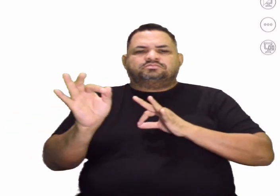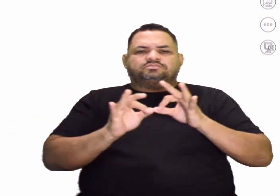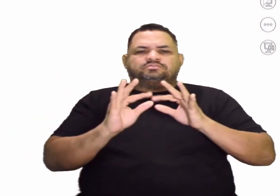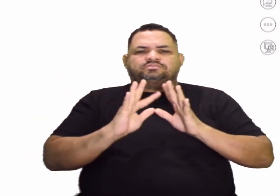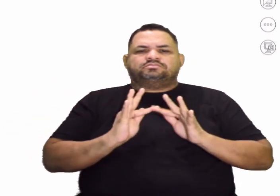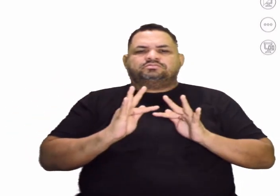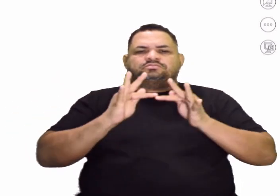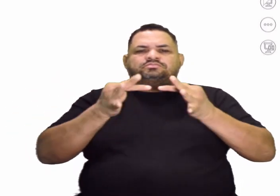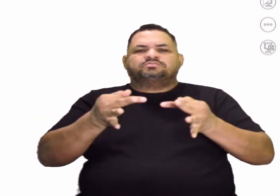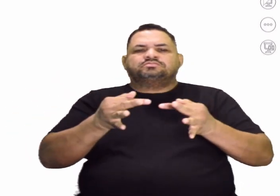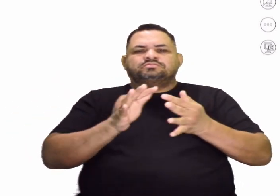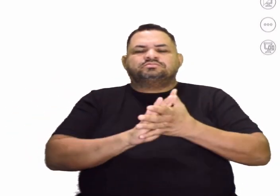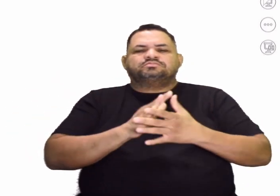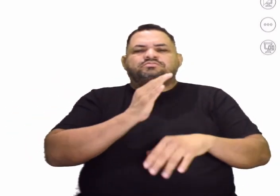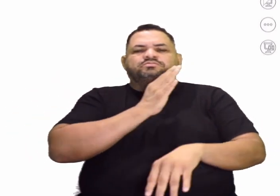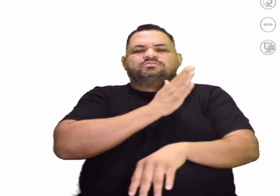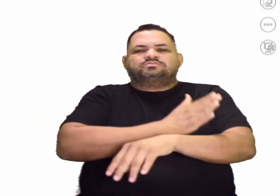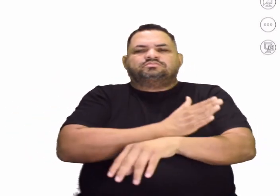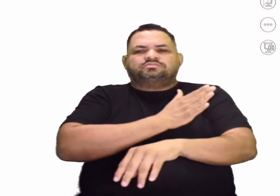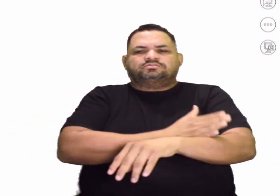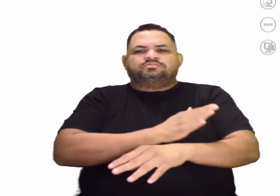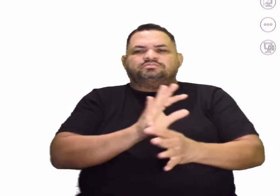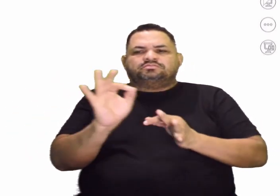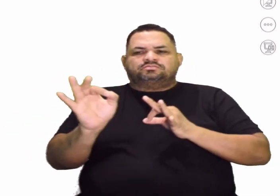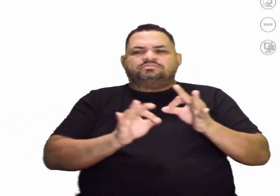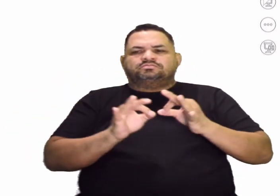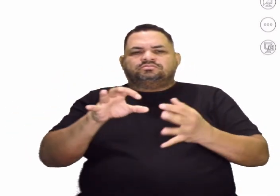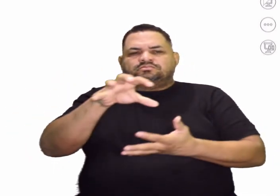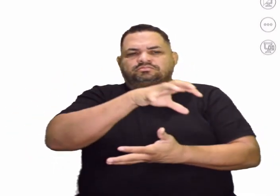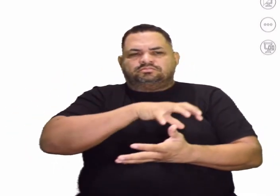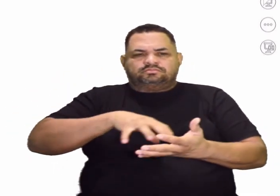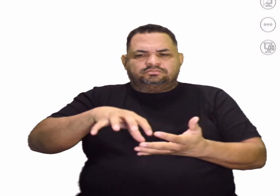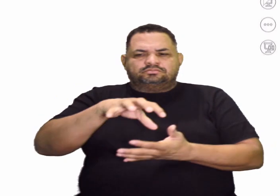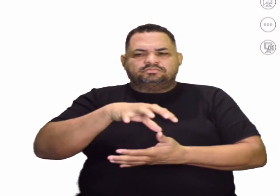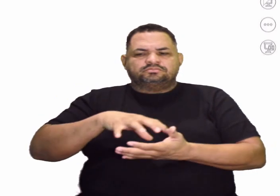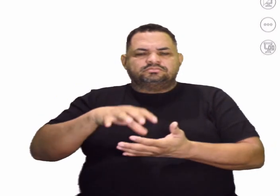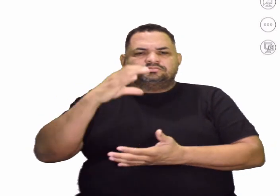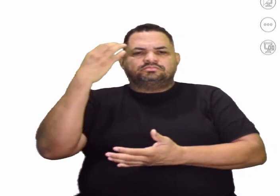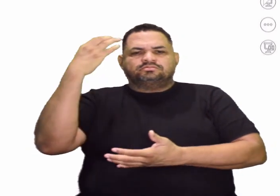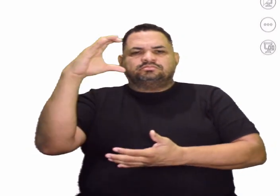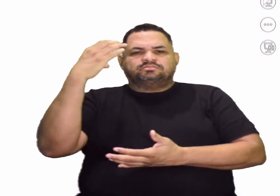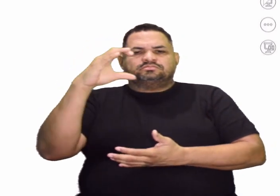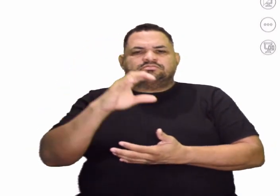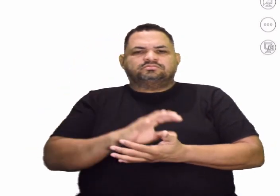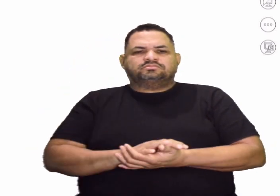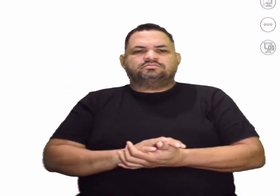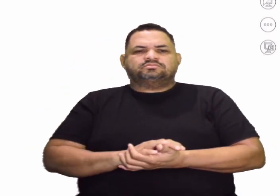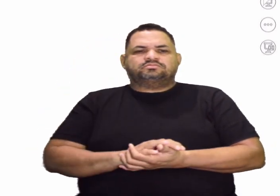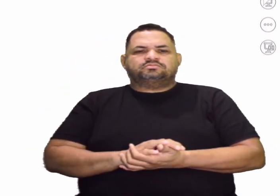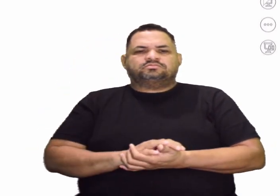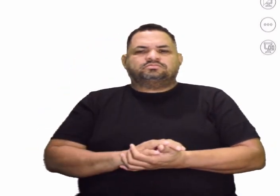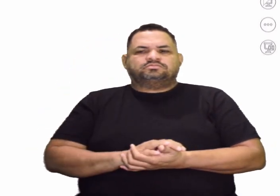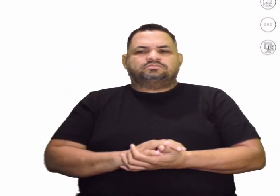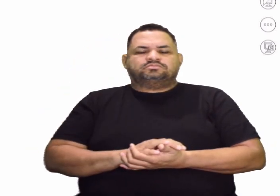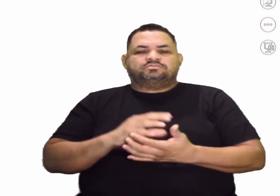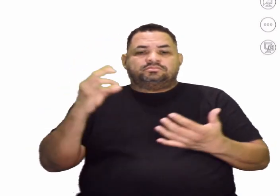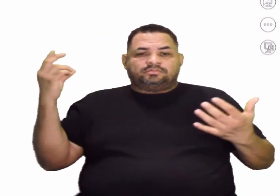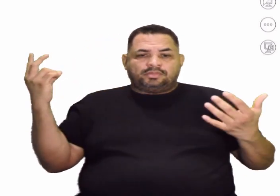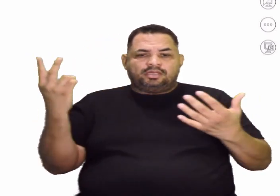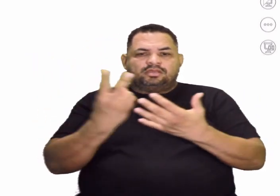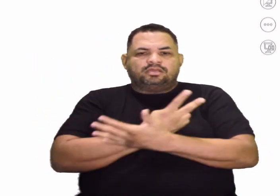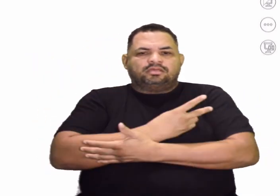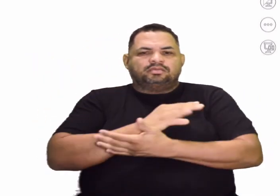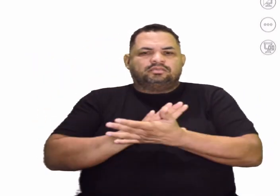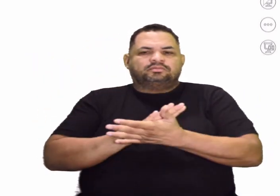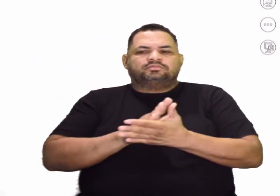preparada no final da Idade Média e ela prepara a Revolução Científica, olha aí, que